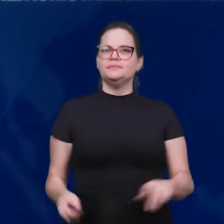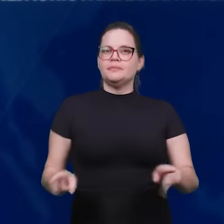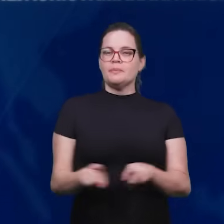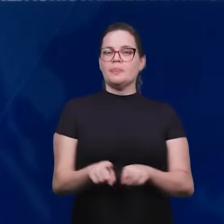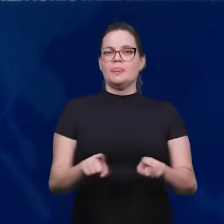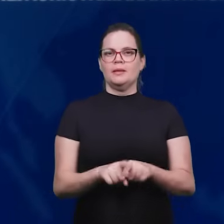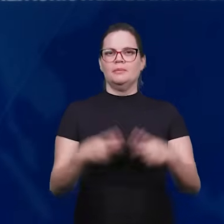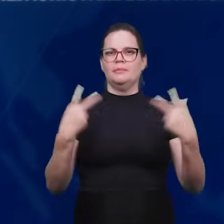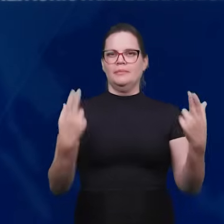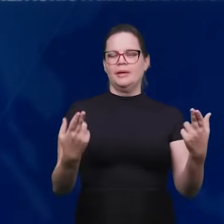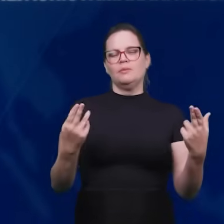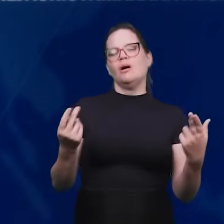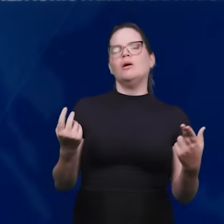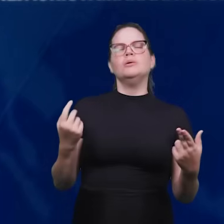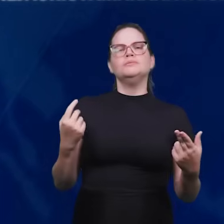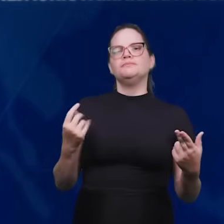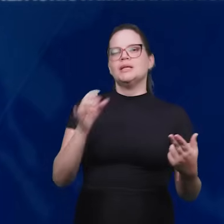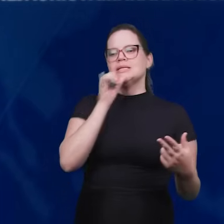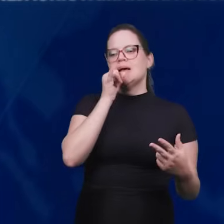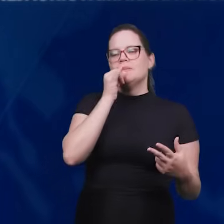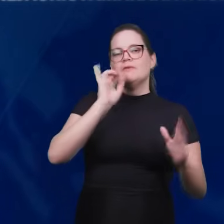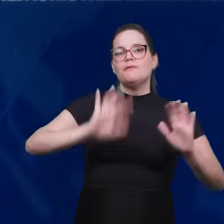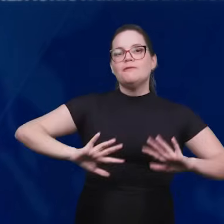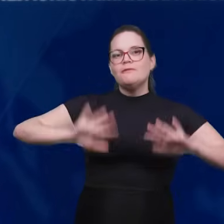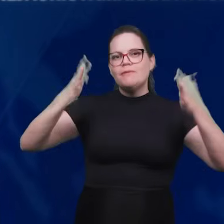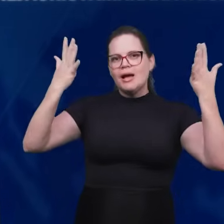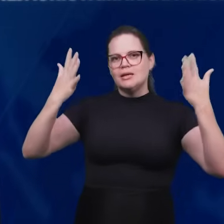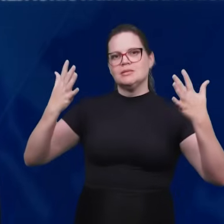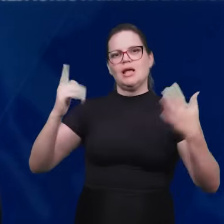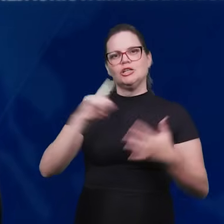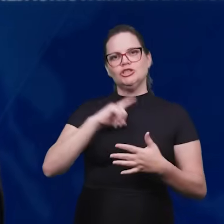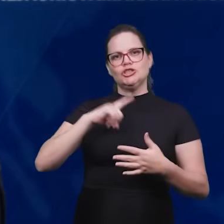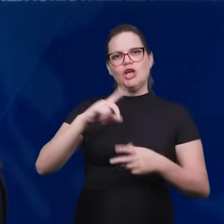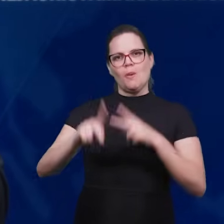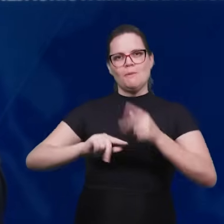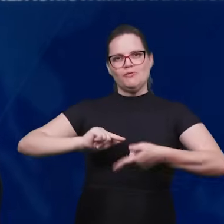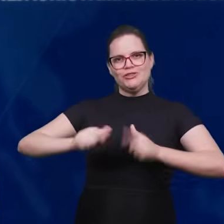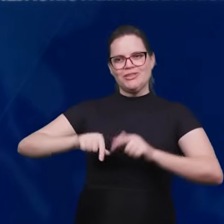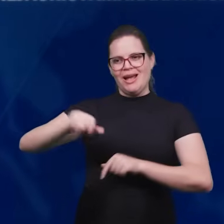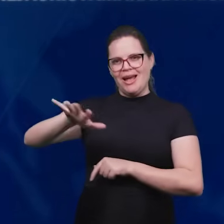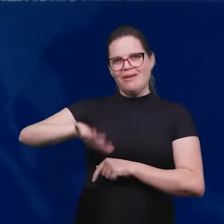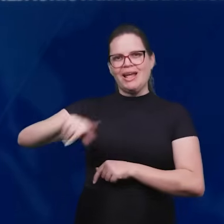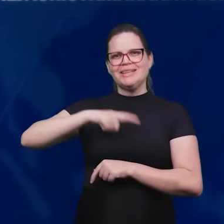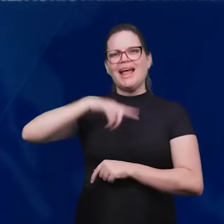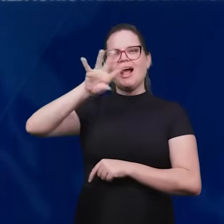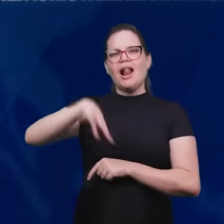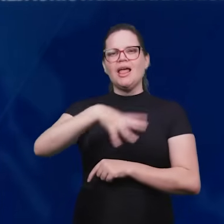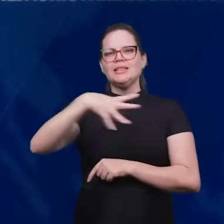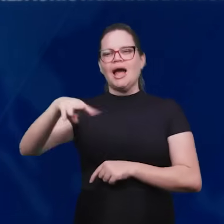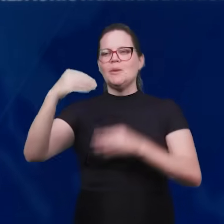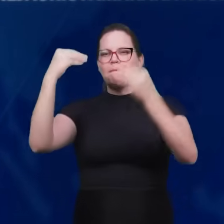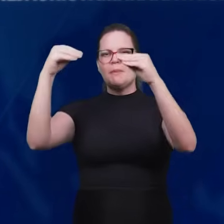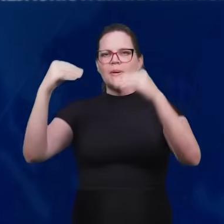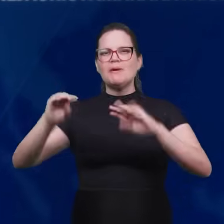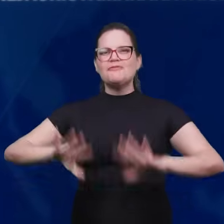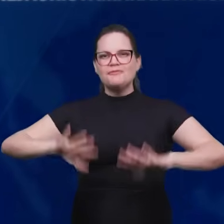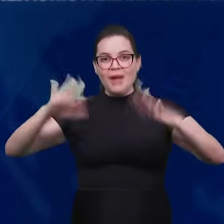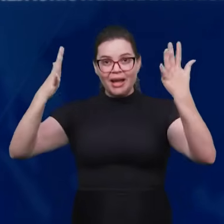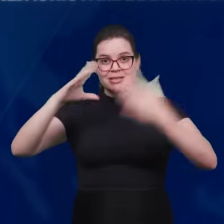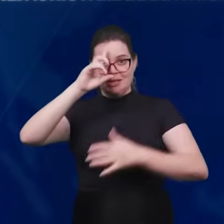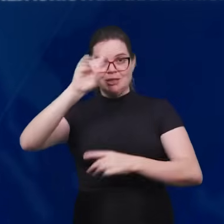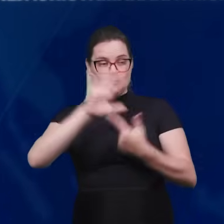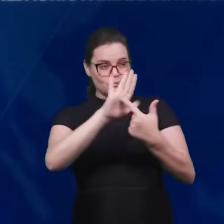havia as festas em Israel, as festas espirituais, o calendário festivo que Deus mesmo havia revelado